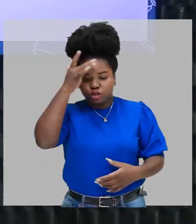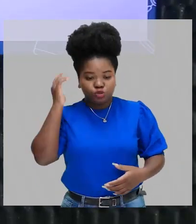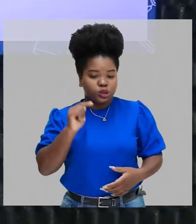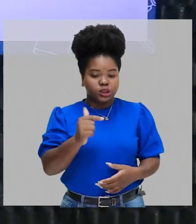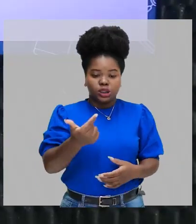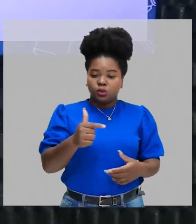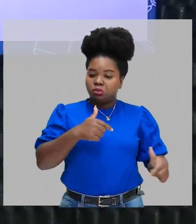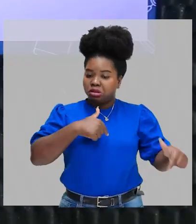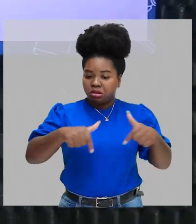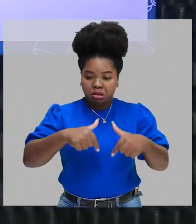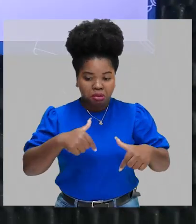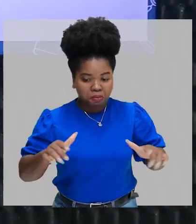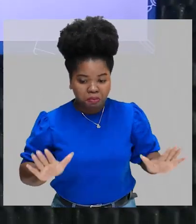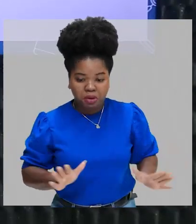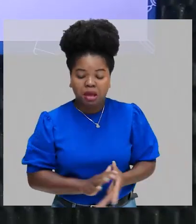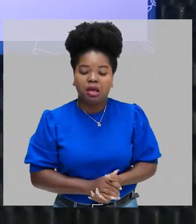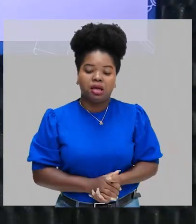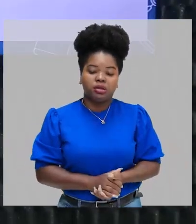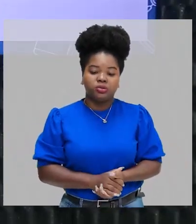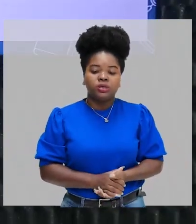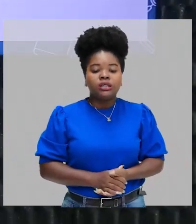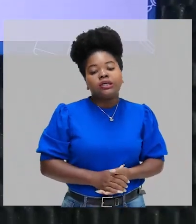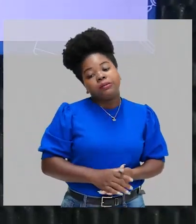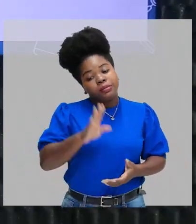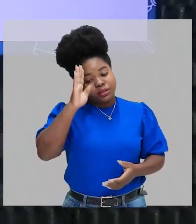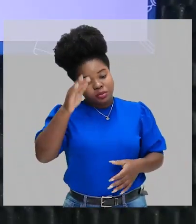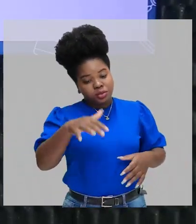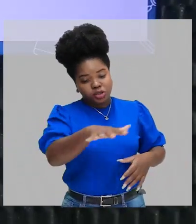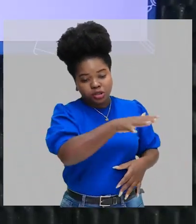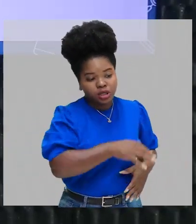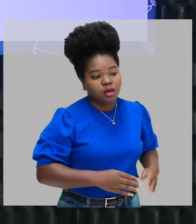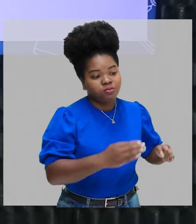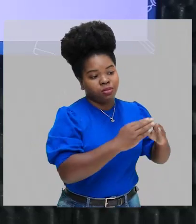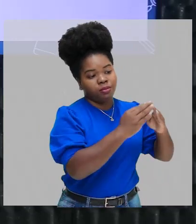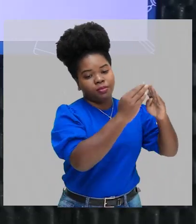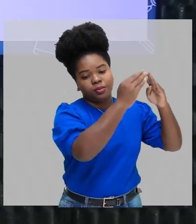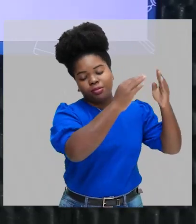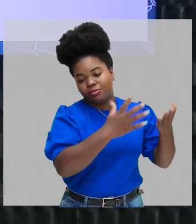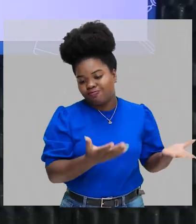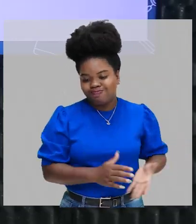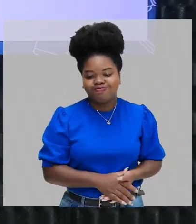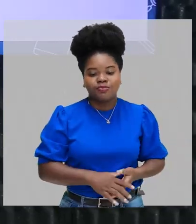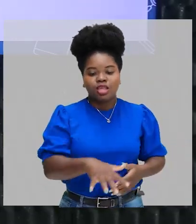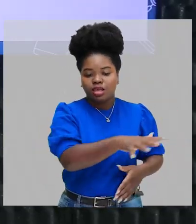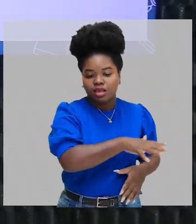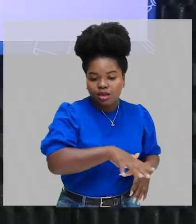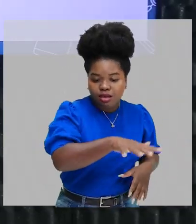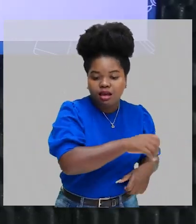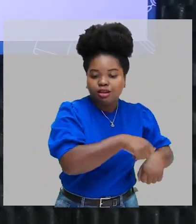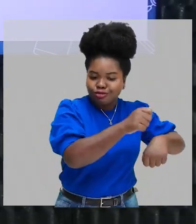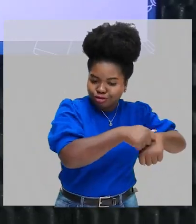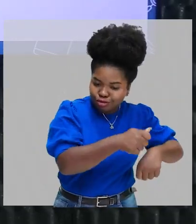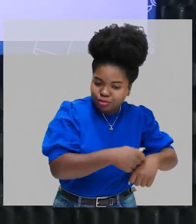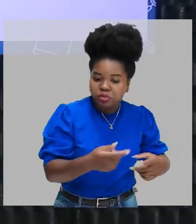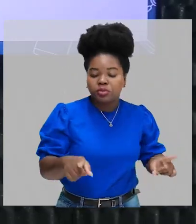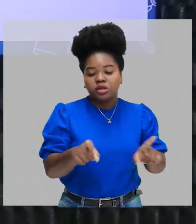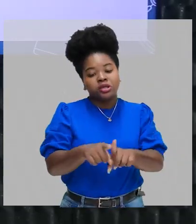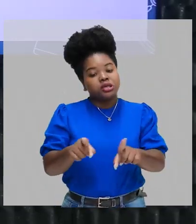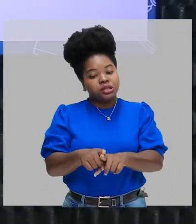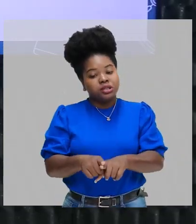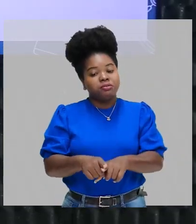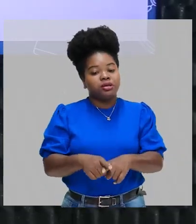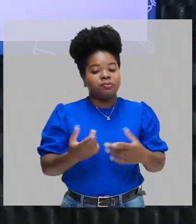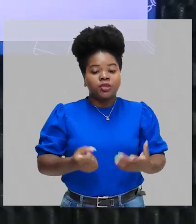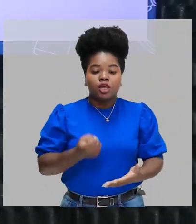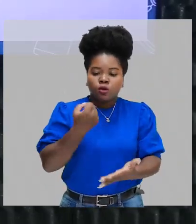nas nações emergentes ou em desenvolvimento, e também promoveu a alienação e o consumismo, deixando